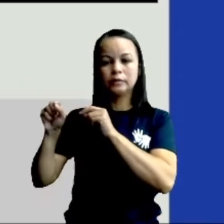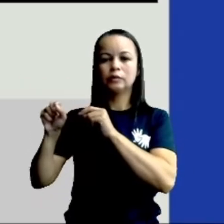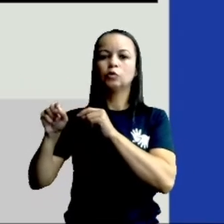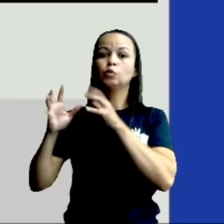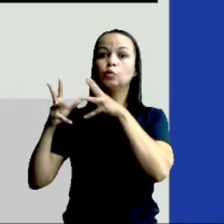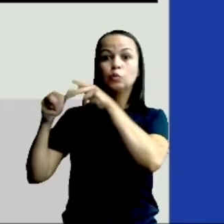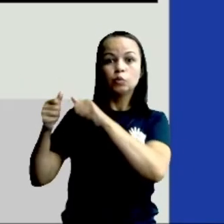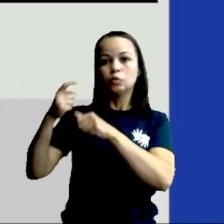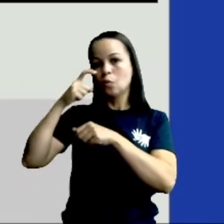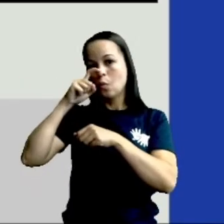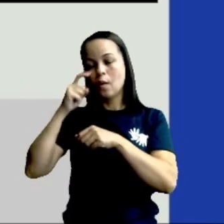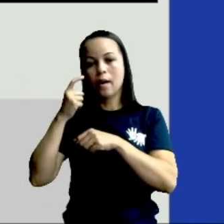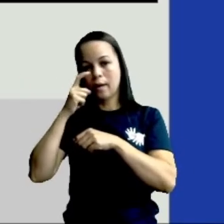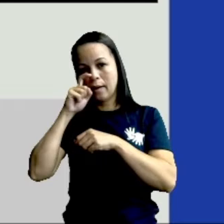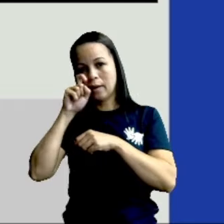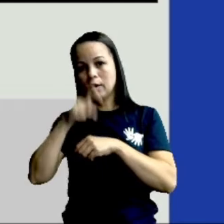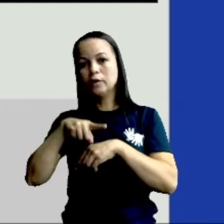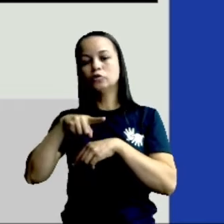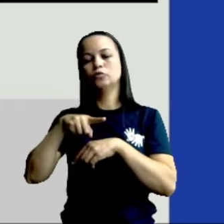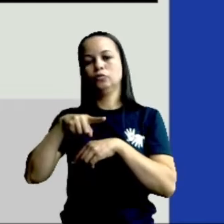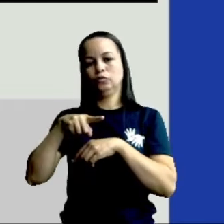lixo espacial.